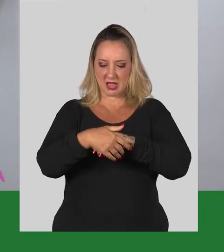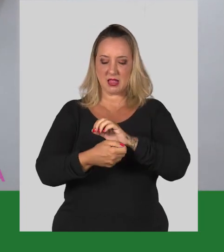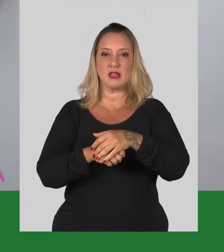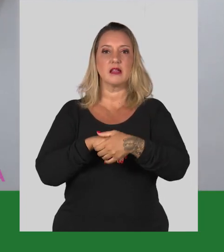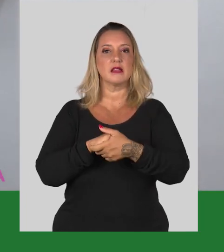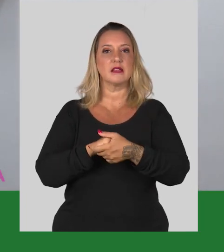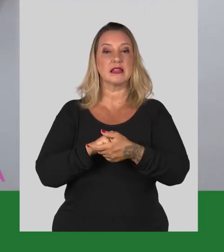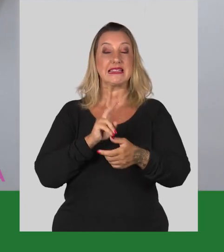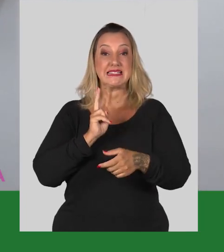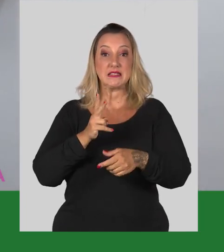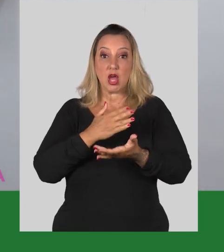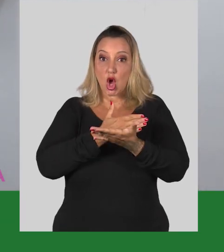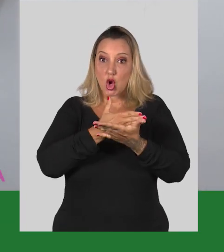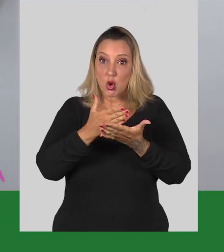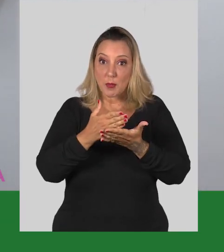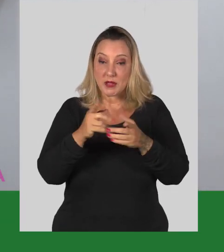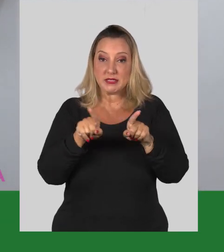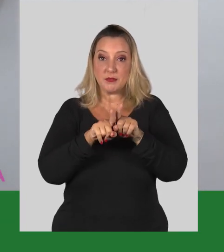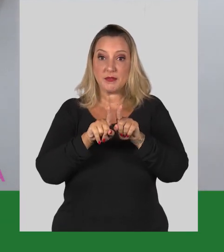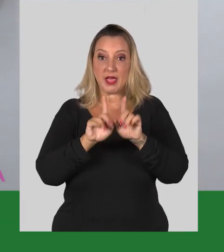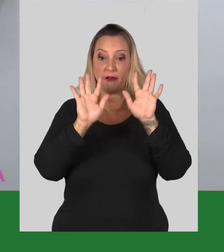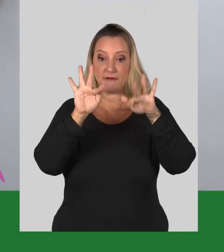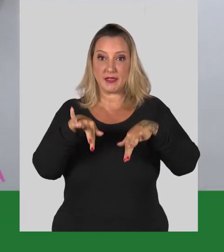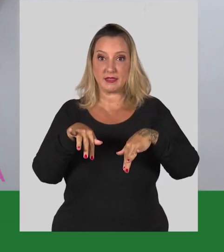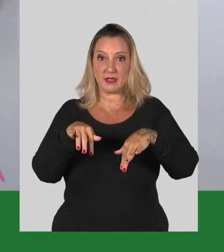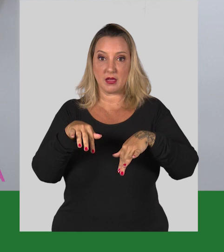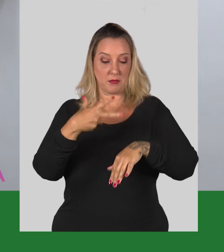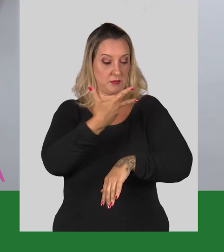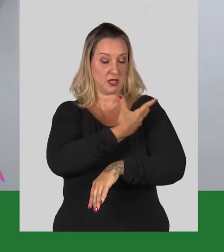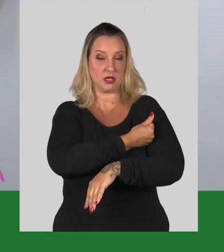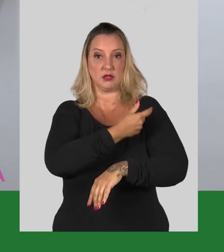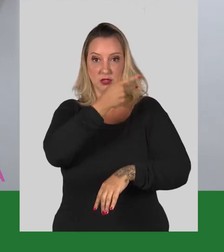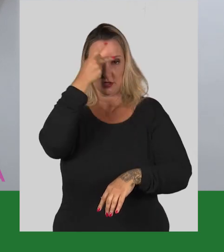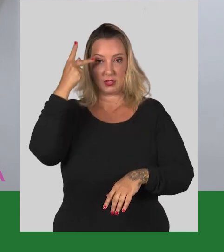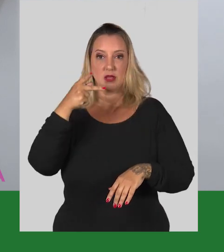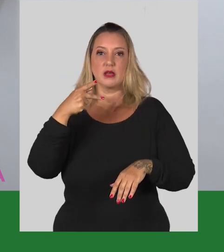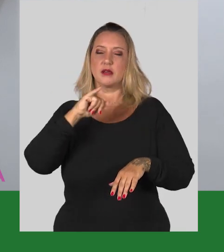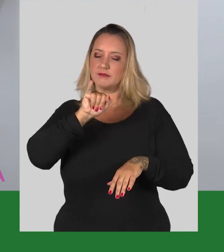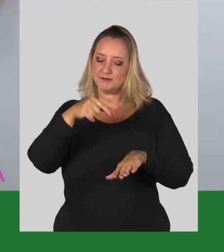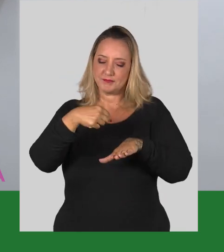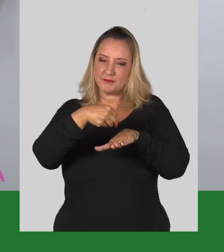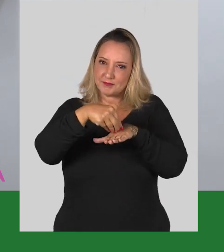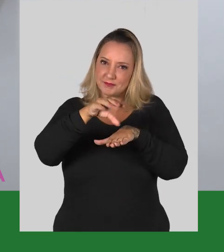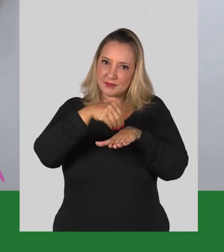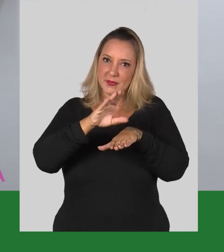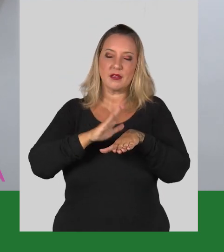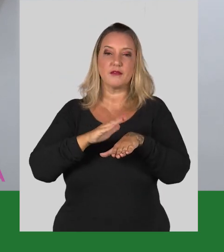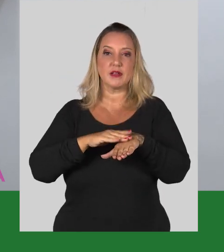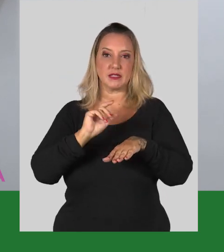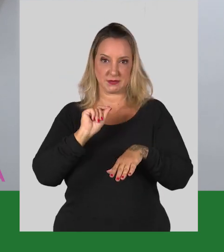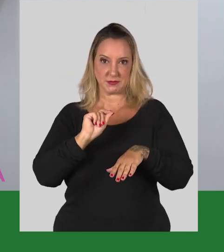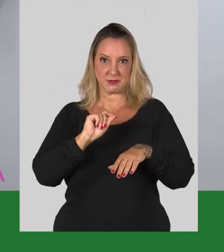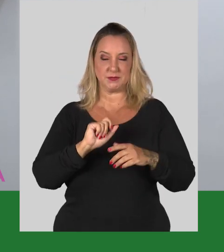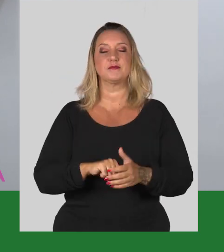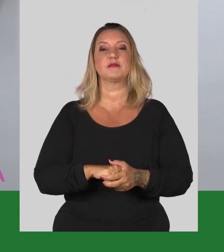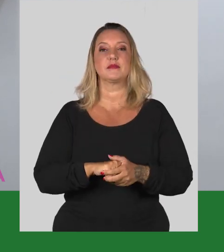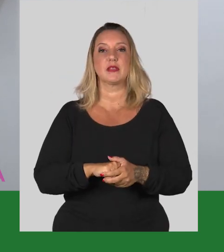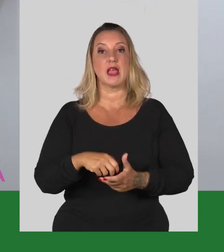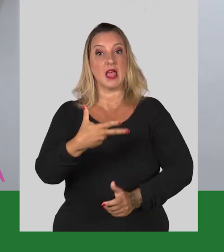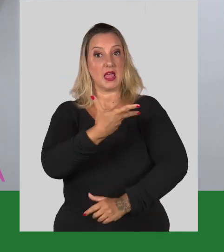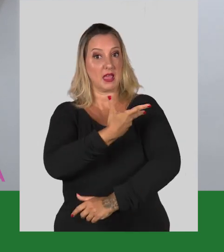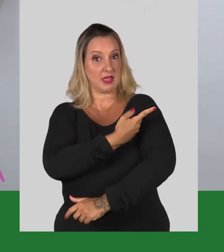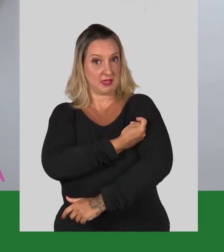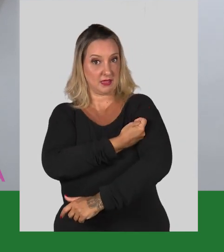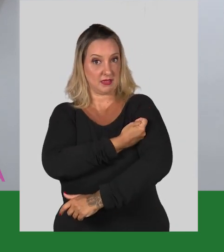mãos deve ser realizada no início e ao término do usuário. Aproveite o momento para orientar o que será realizado. A